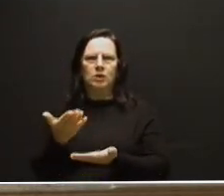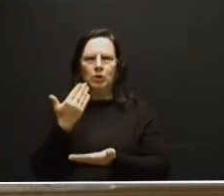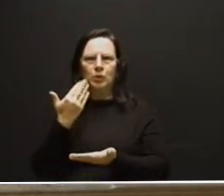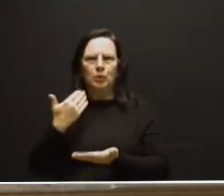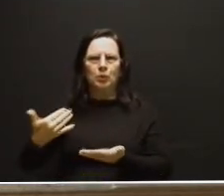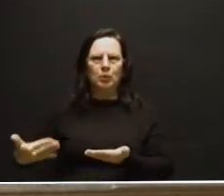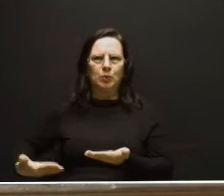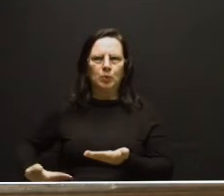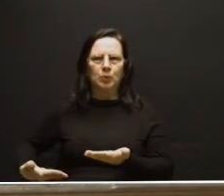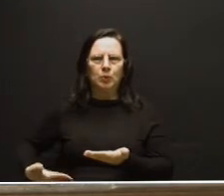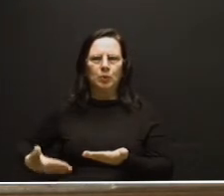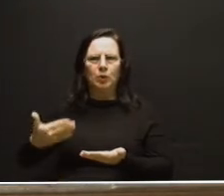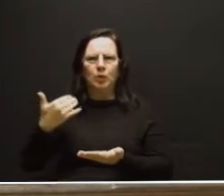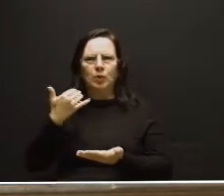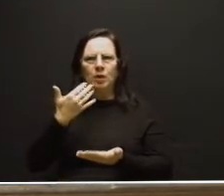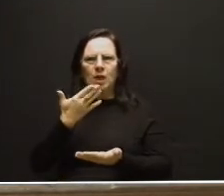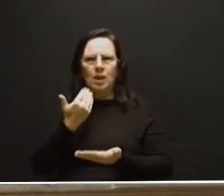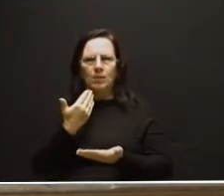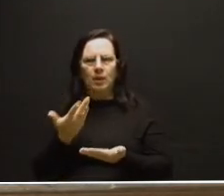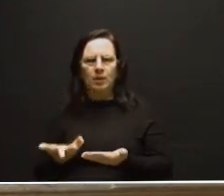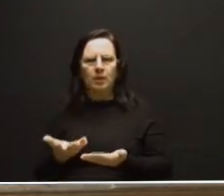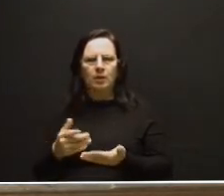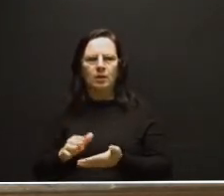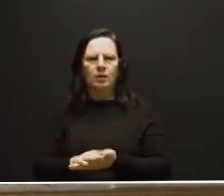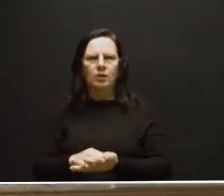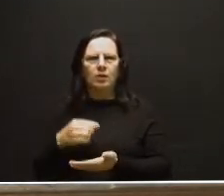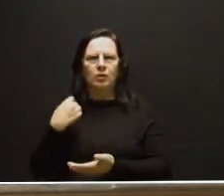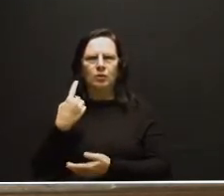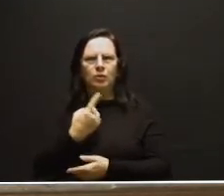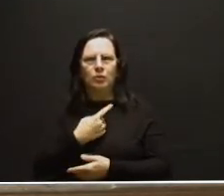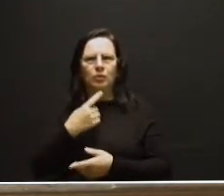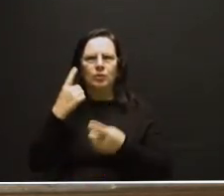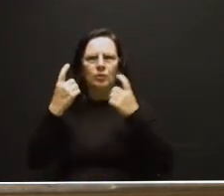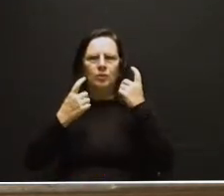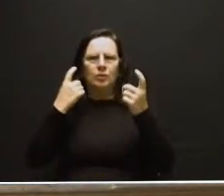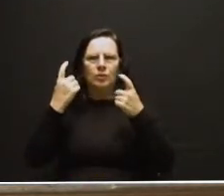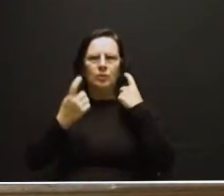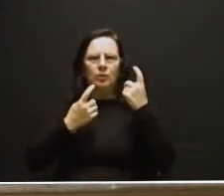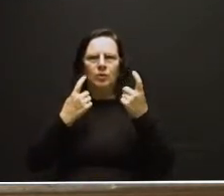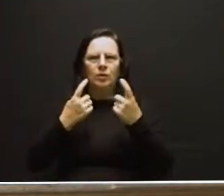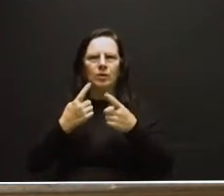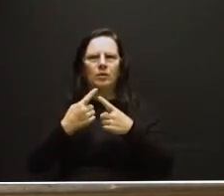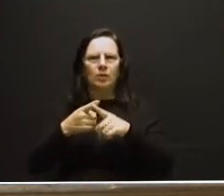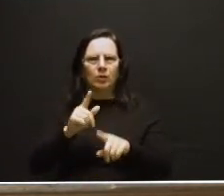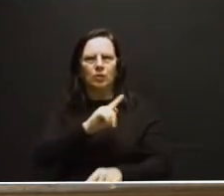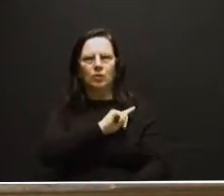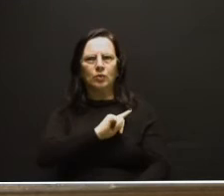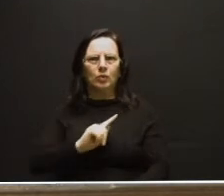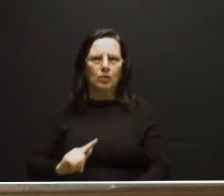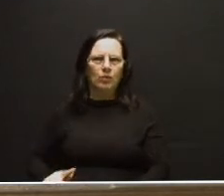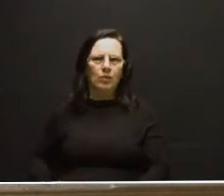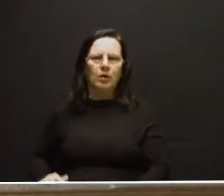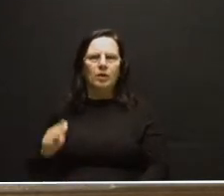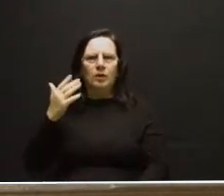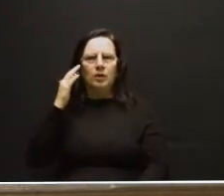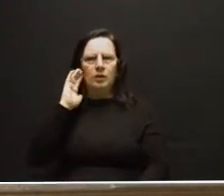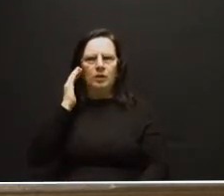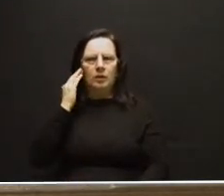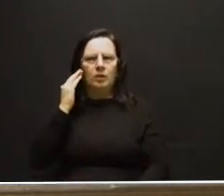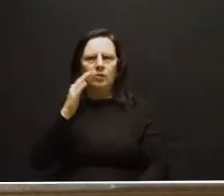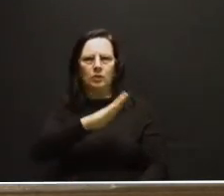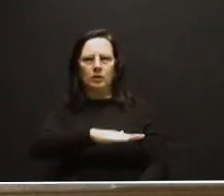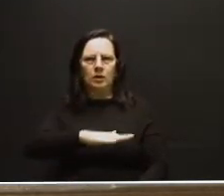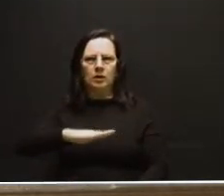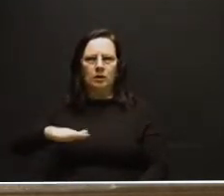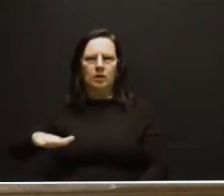mexeu muito psicologicamente conosco fiquei muito preocupado e com a graça de deus o governo entendeu e manteve aquelas crianças